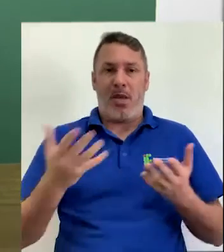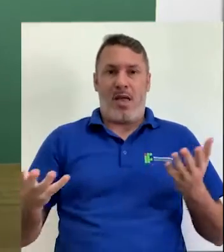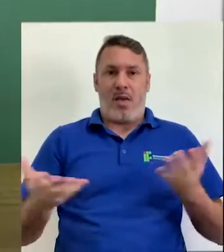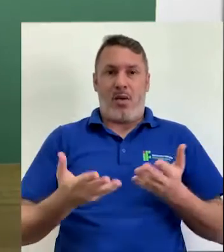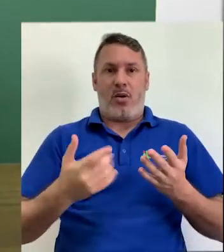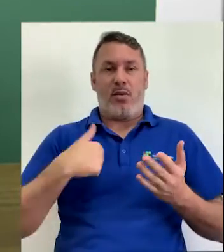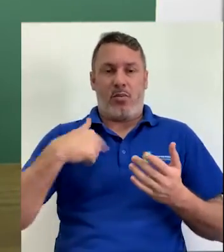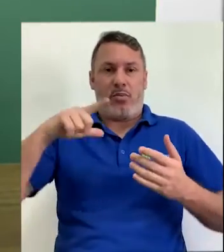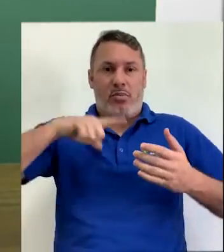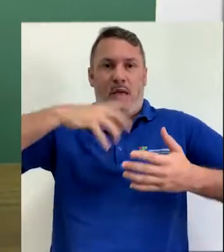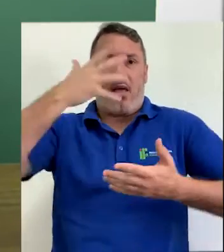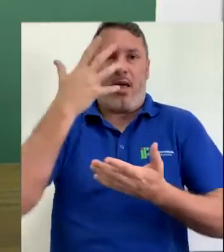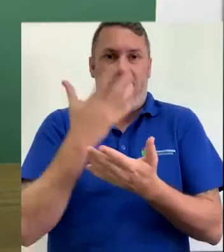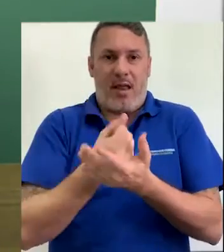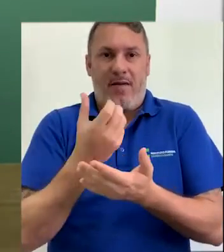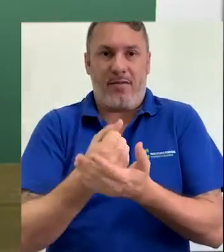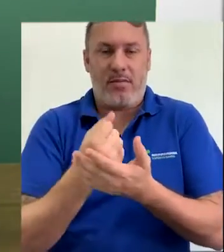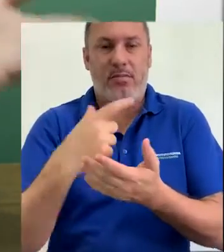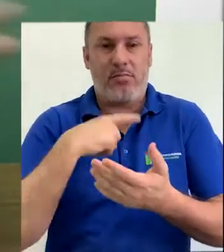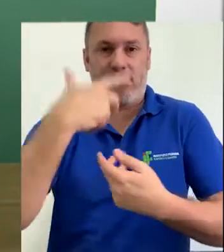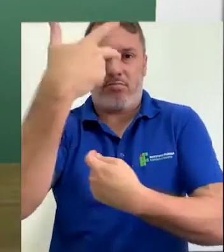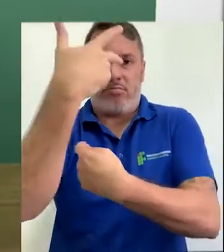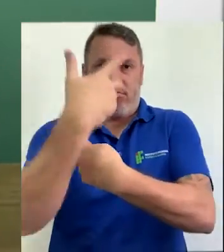gravando um vídeo